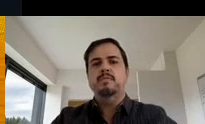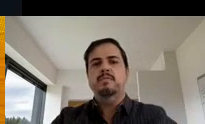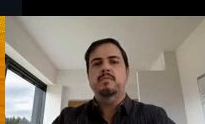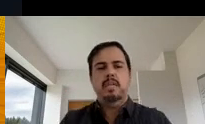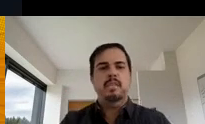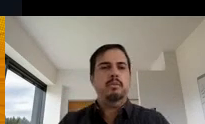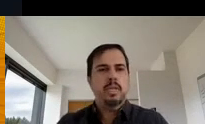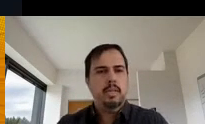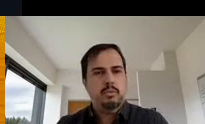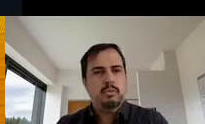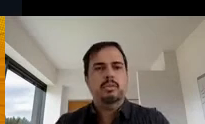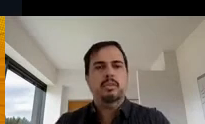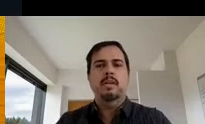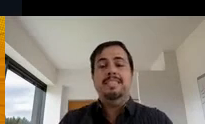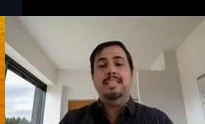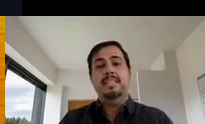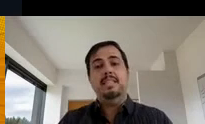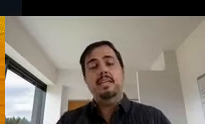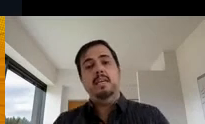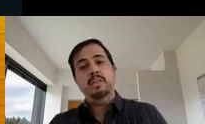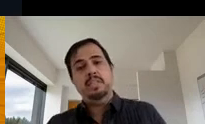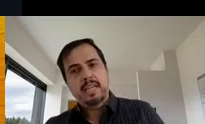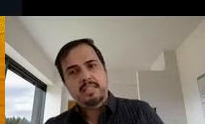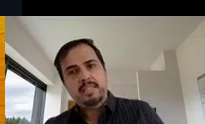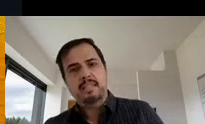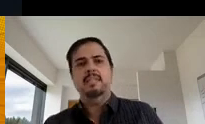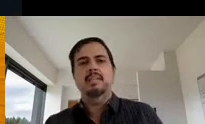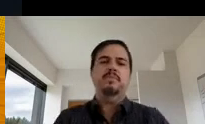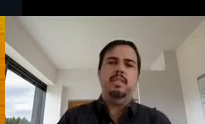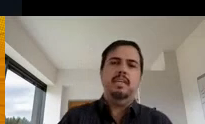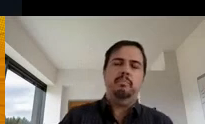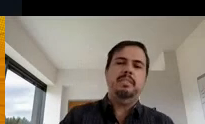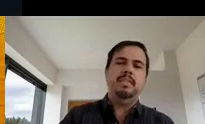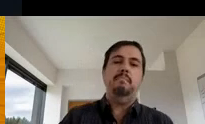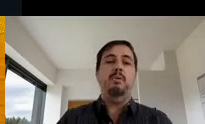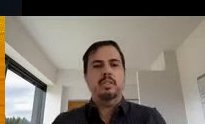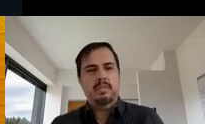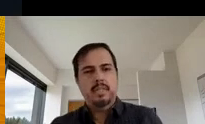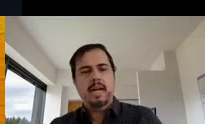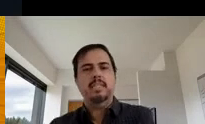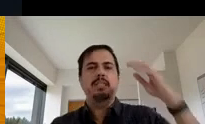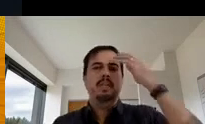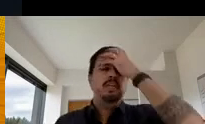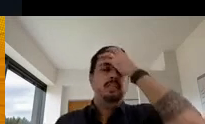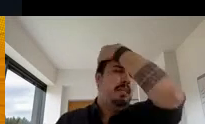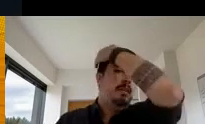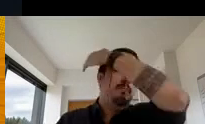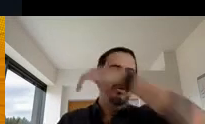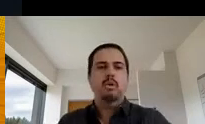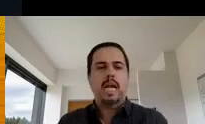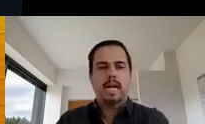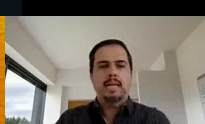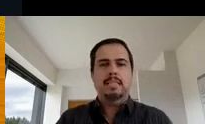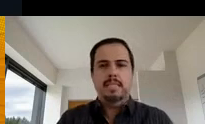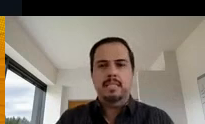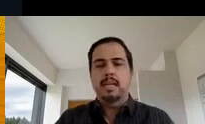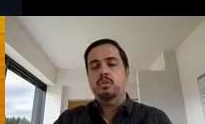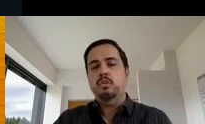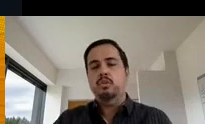são processos, né? Tem que ter processos, você tem que ter eficiência, você tem que pensar em produtividade, você tem